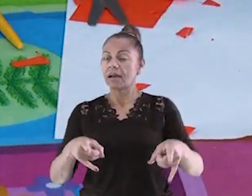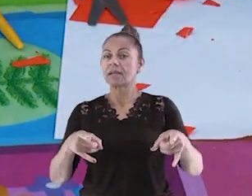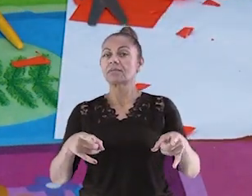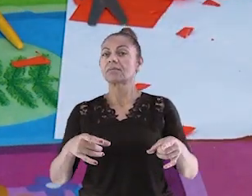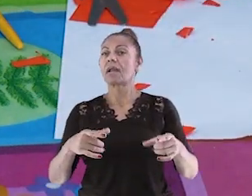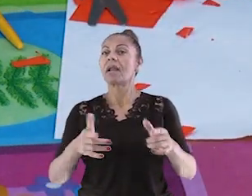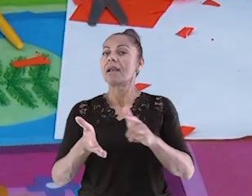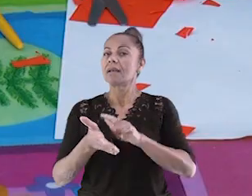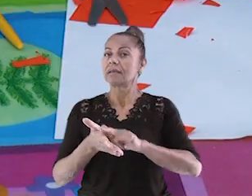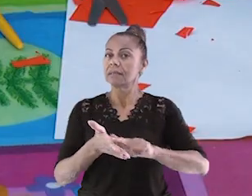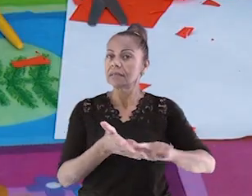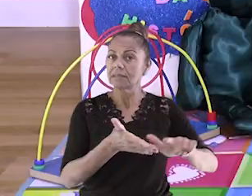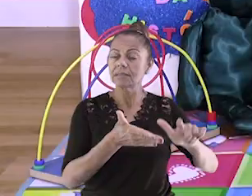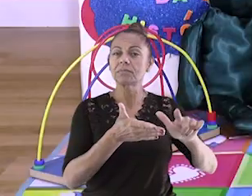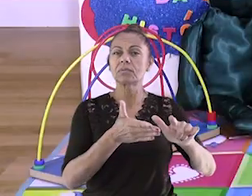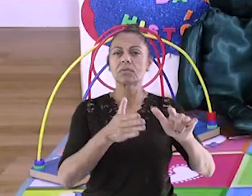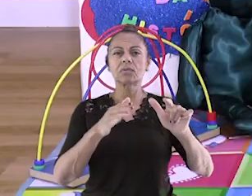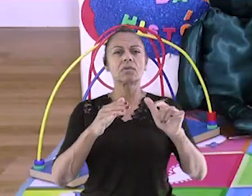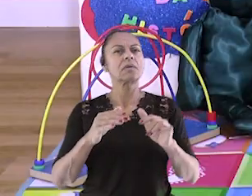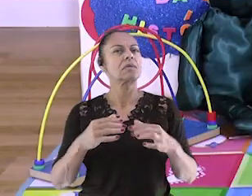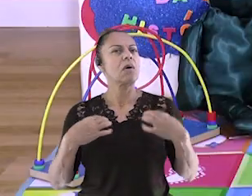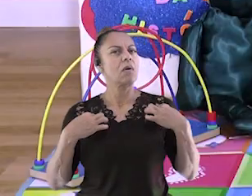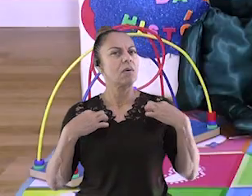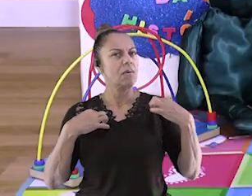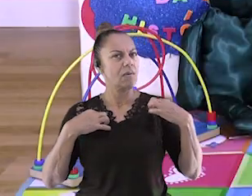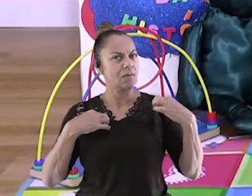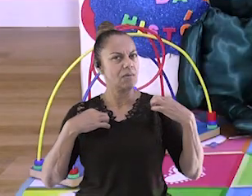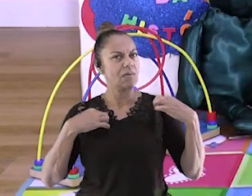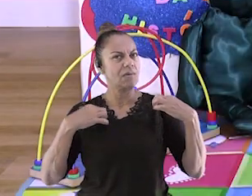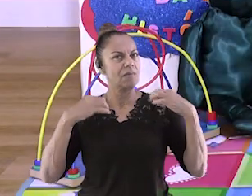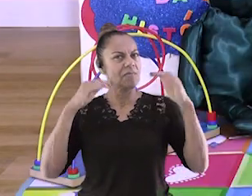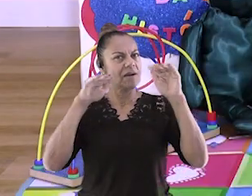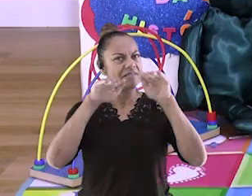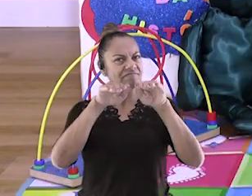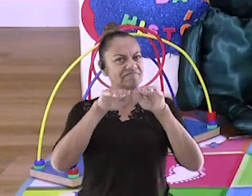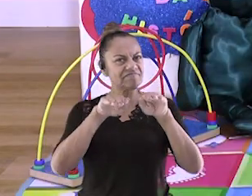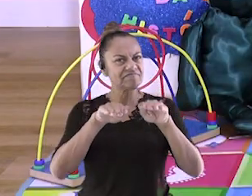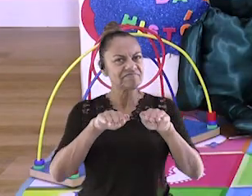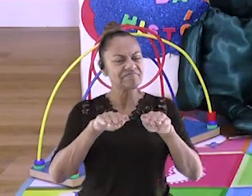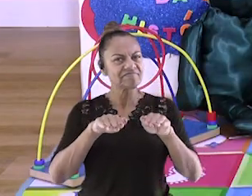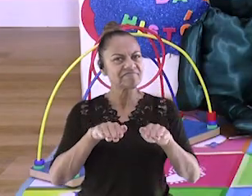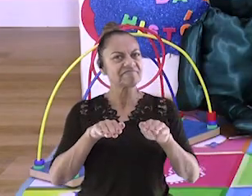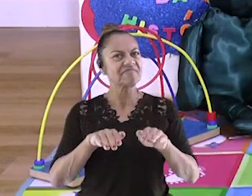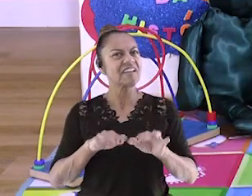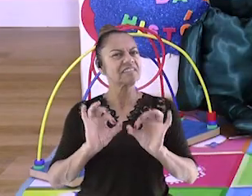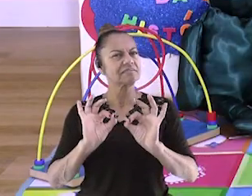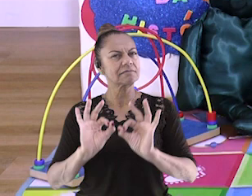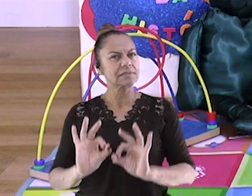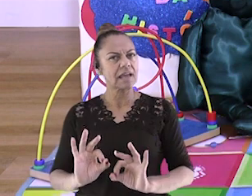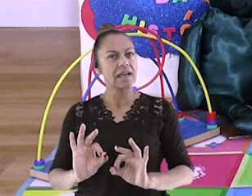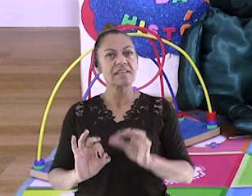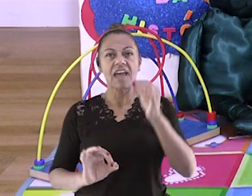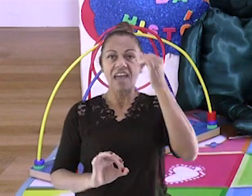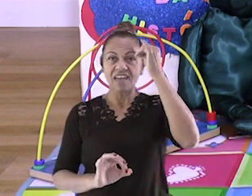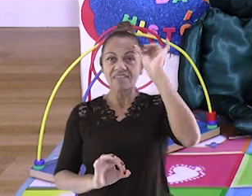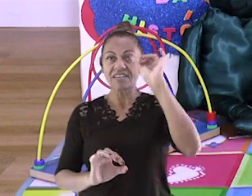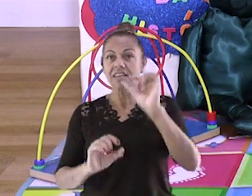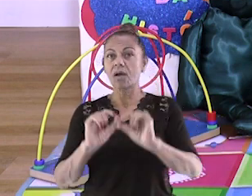organizada. Nosso quarto limpo e também o nosso guarda-roupa. Assim vamos evitar a visita do